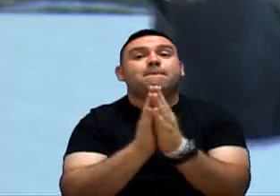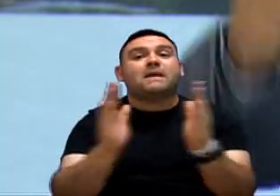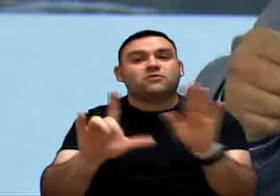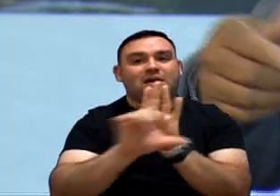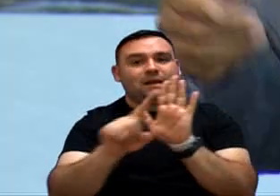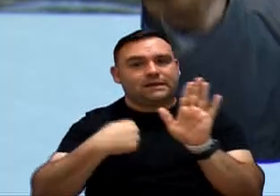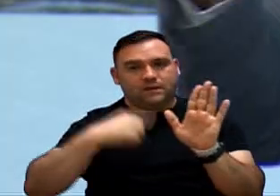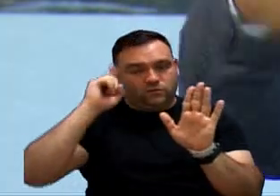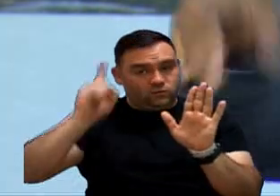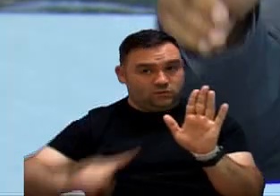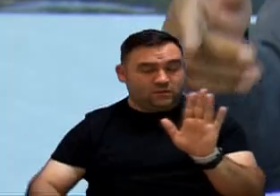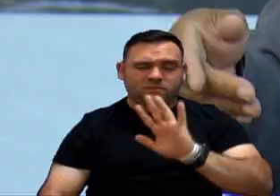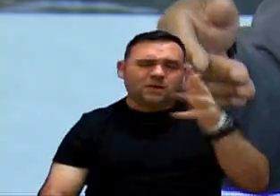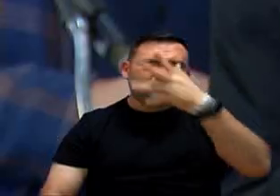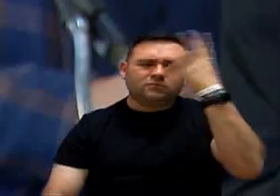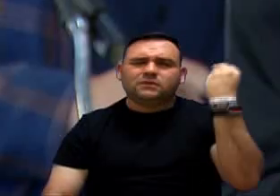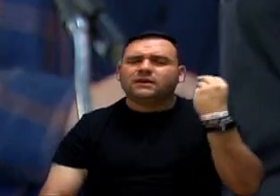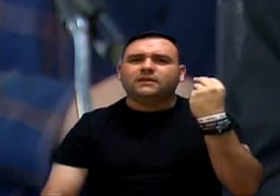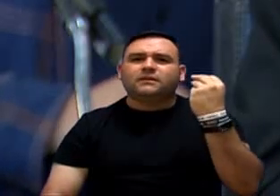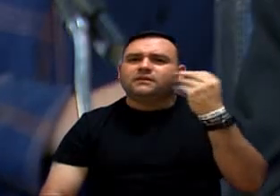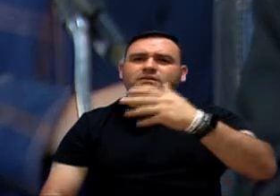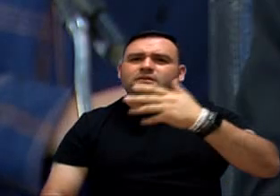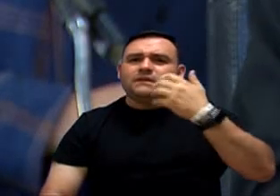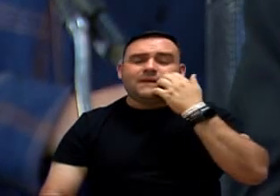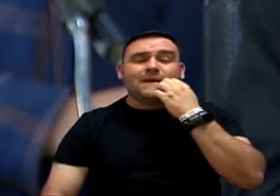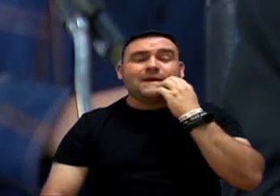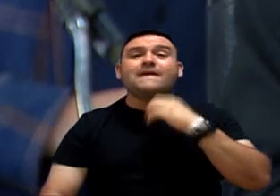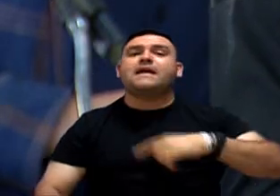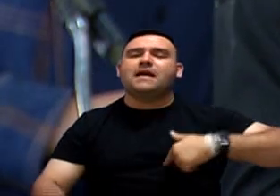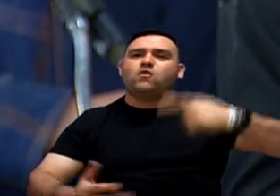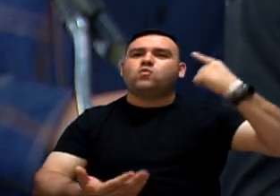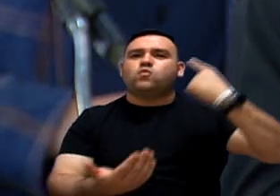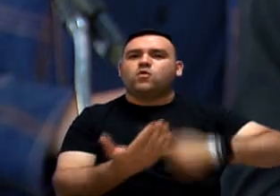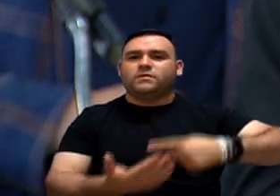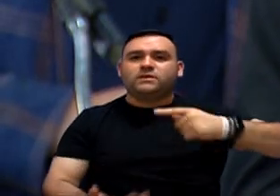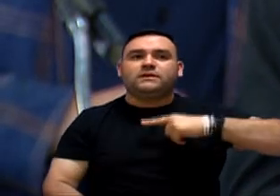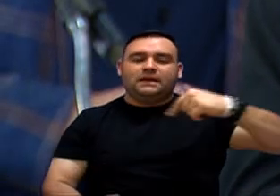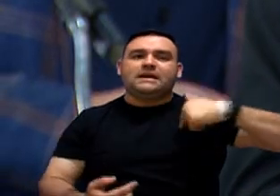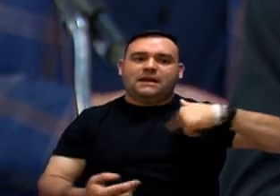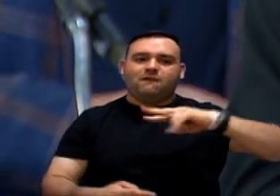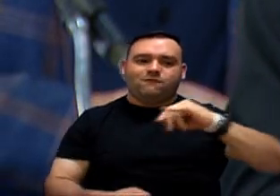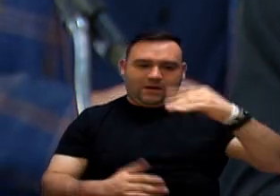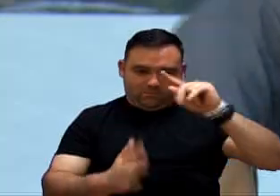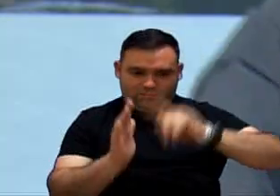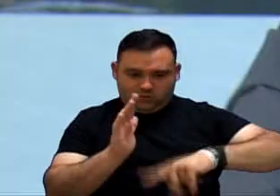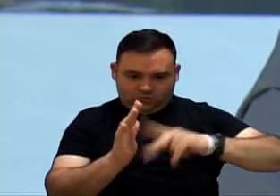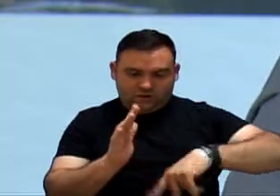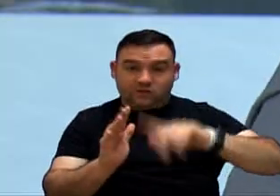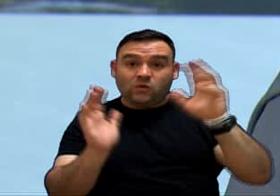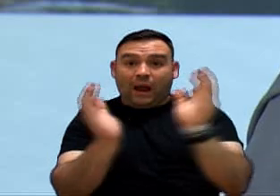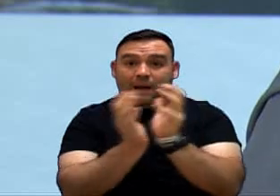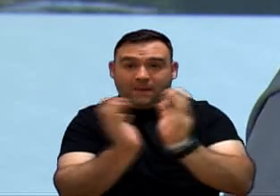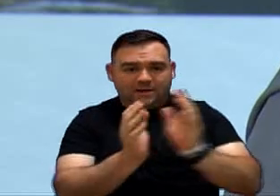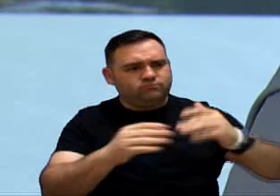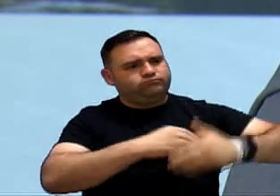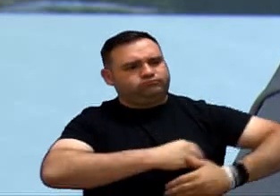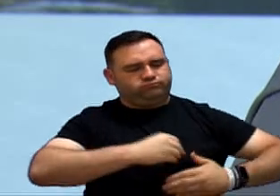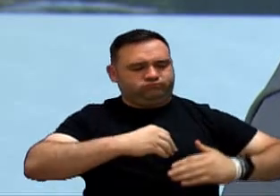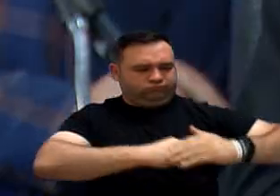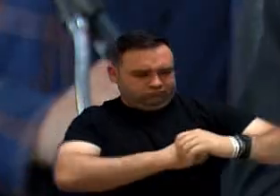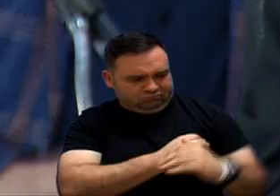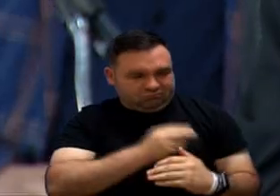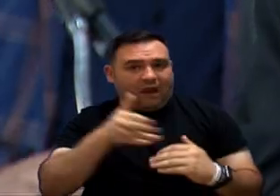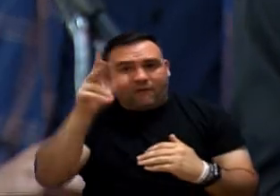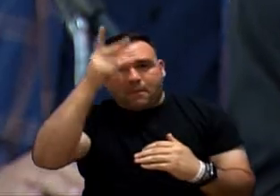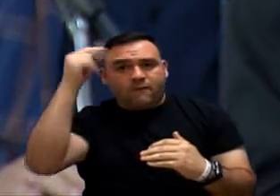legal, mas... Não, mas vamos esquecer prazo, presidente. Vamos esquecer eu assumo o compromisso de colocar debaixo do braço e fazer resolver isso. E eu ia falar